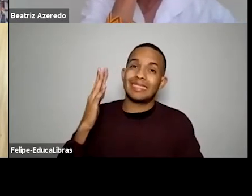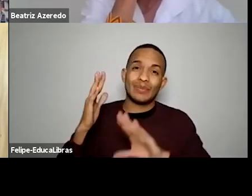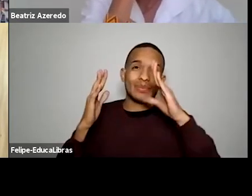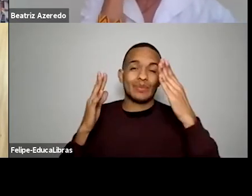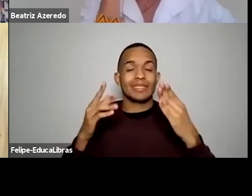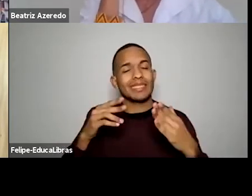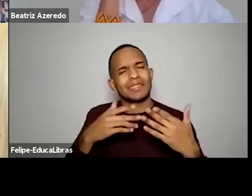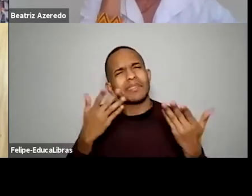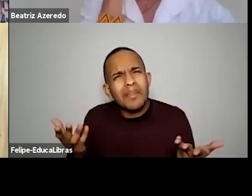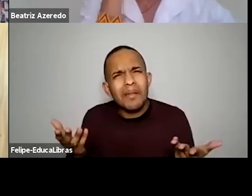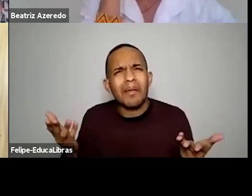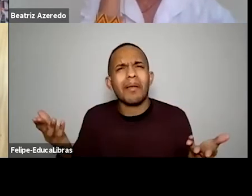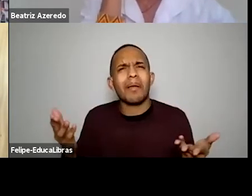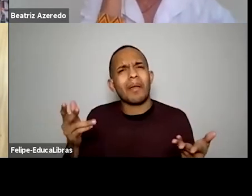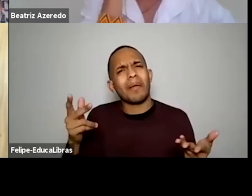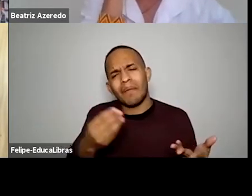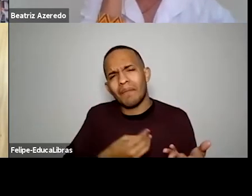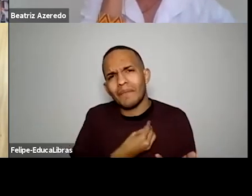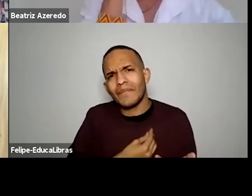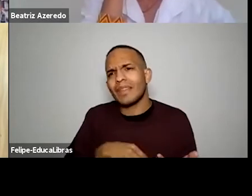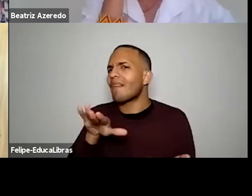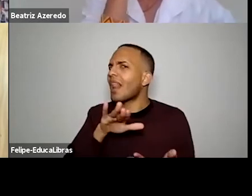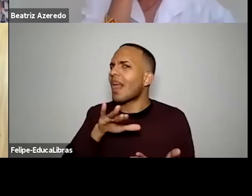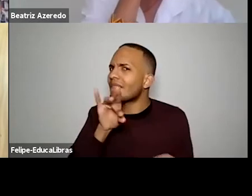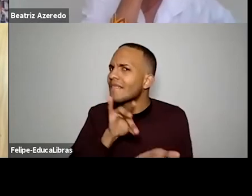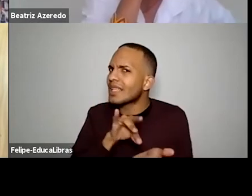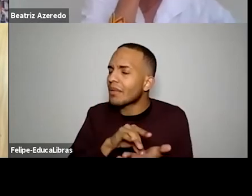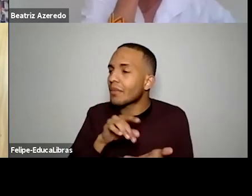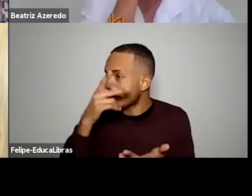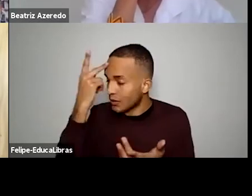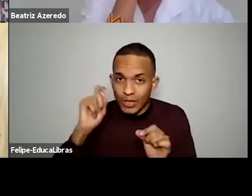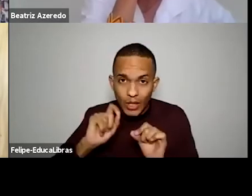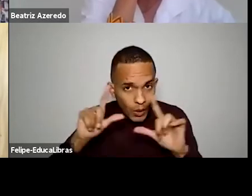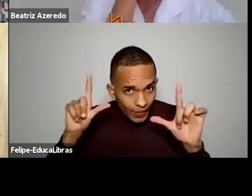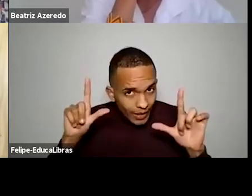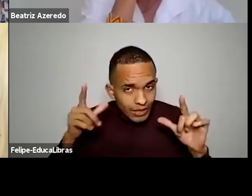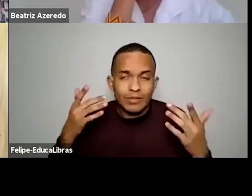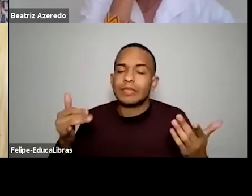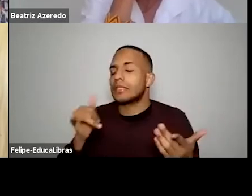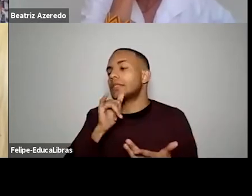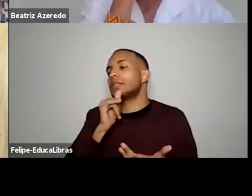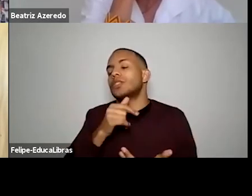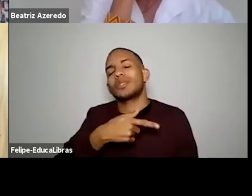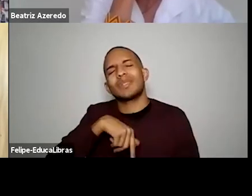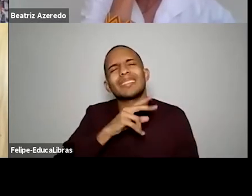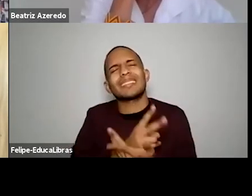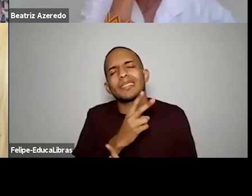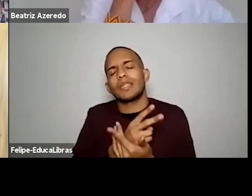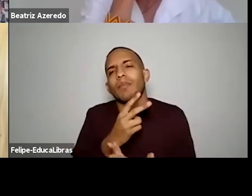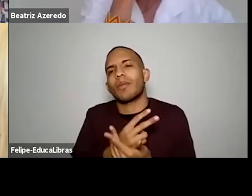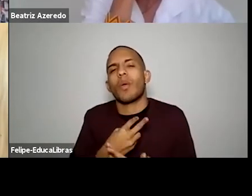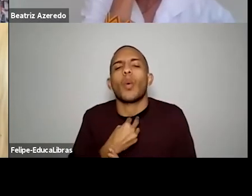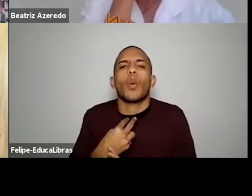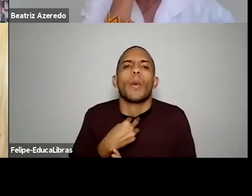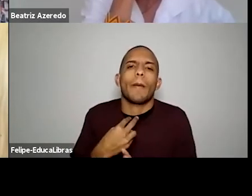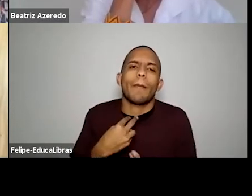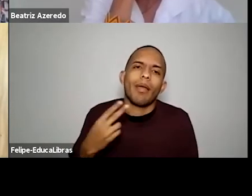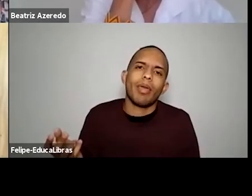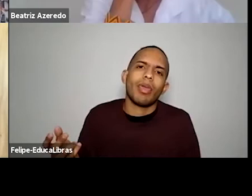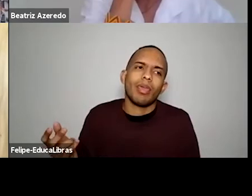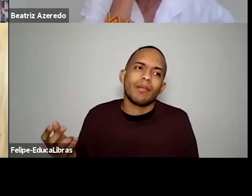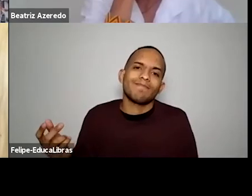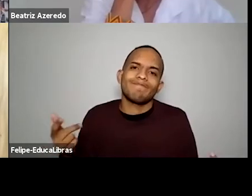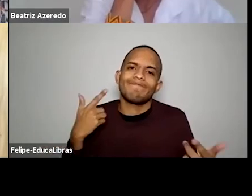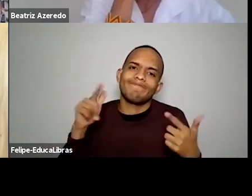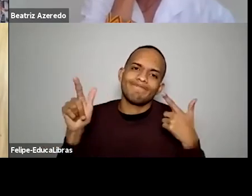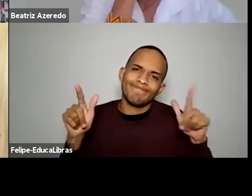que nesse momento as pessoas, de fato, acordaram? Porque geralmente a gente está sempre ocupado para fazer alguma outra coisa, né?